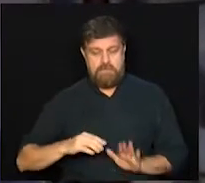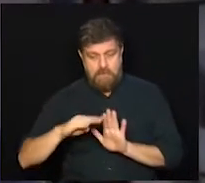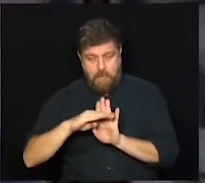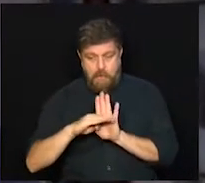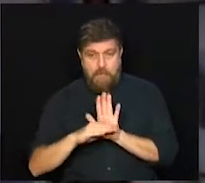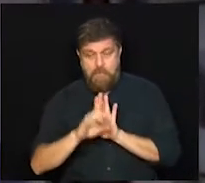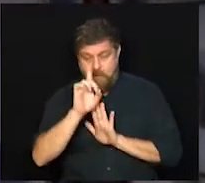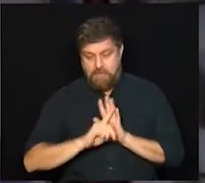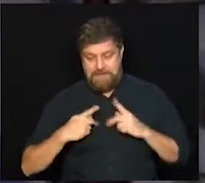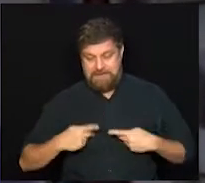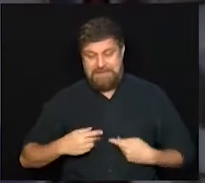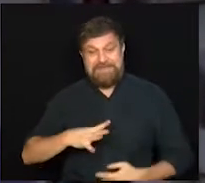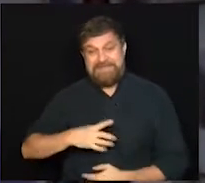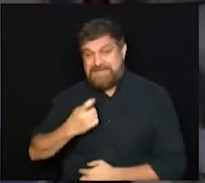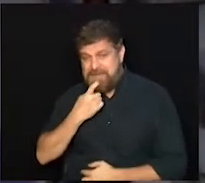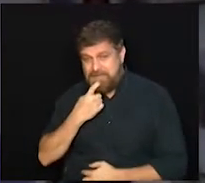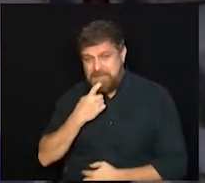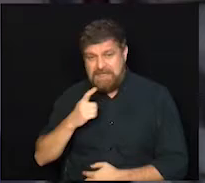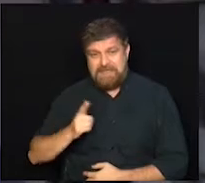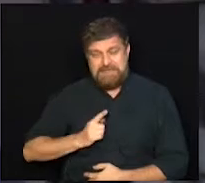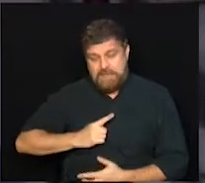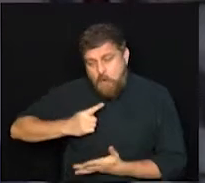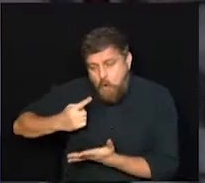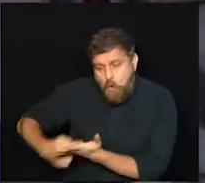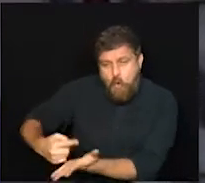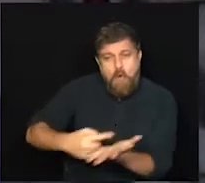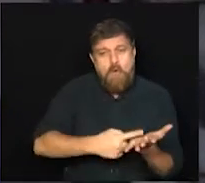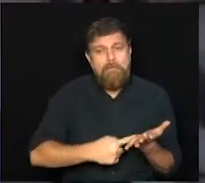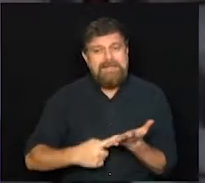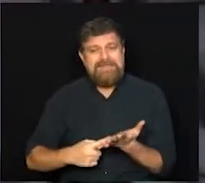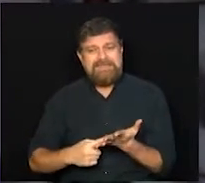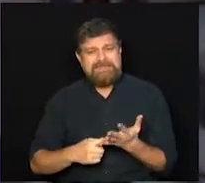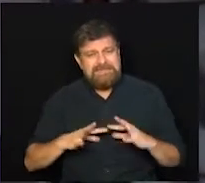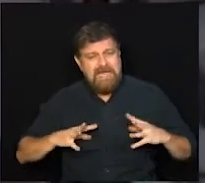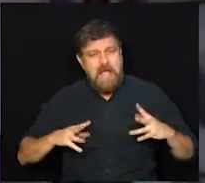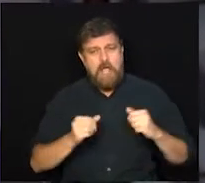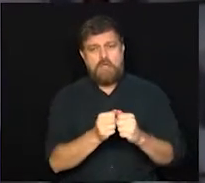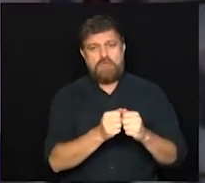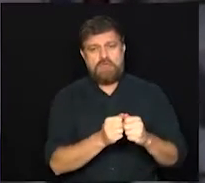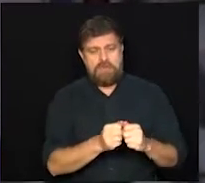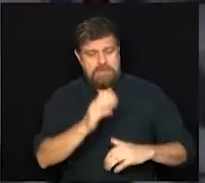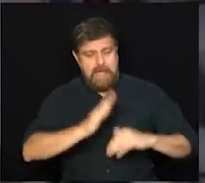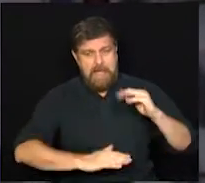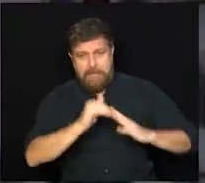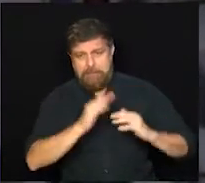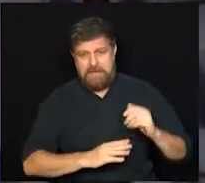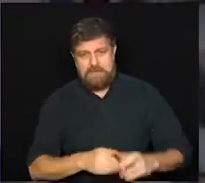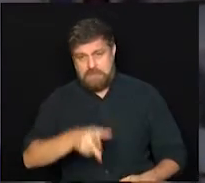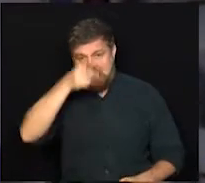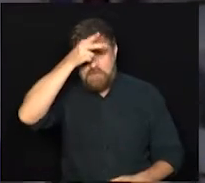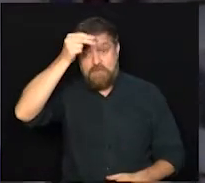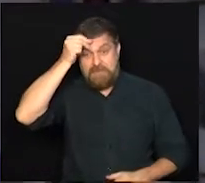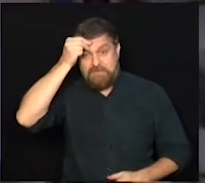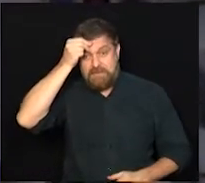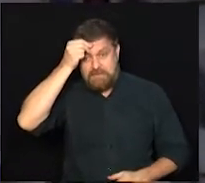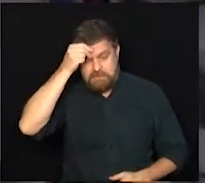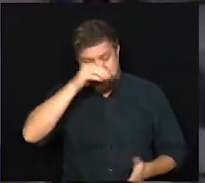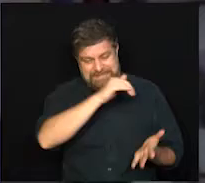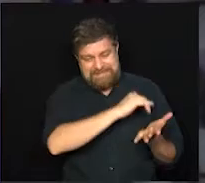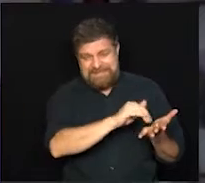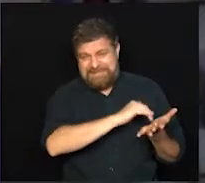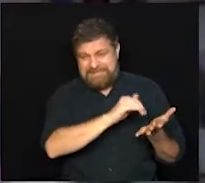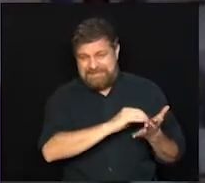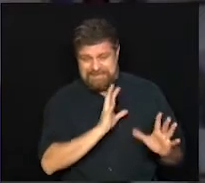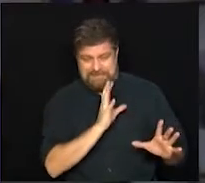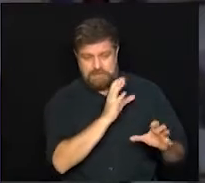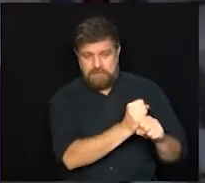Campinas, ele tem que ser um pacto que envolve todo o governo municipal, mas envolve também